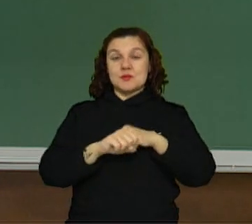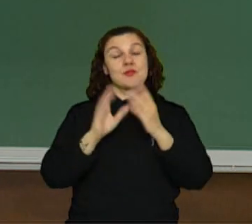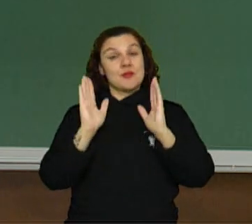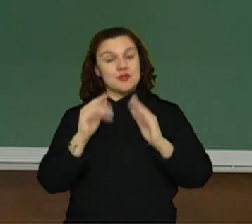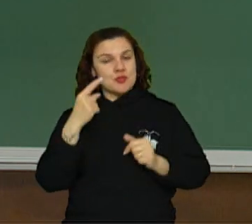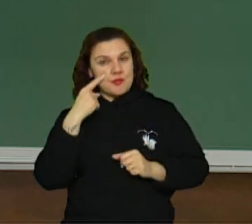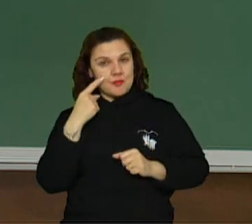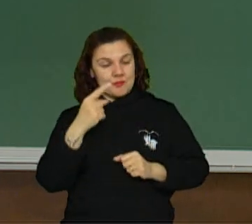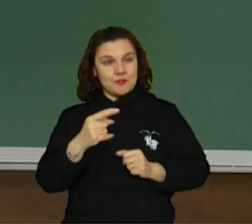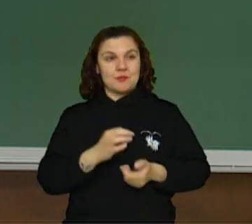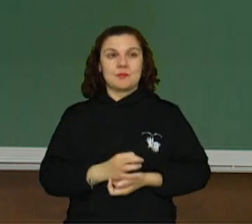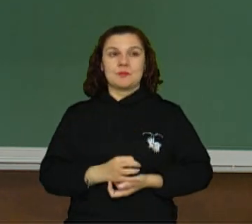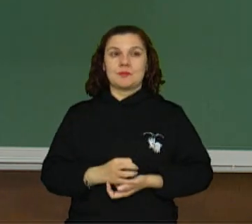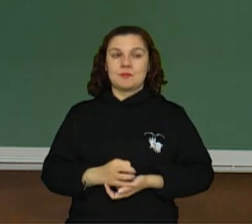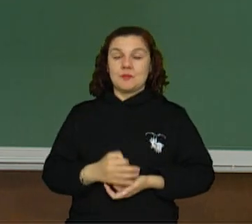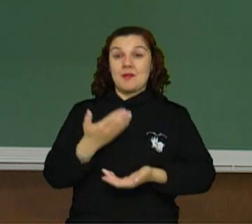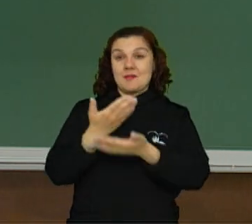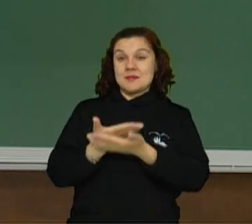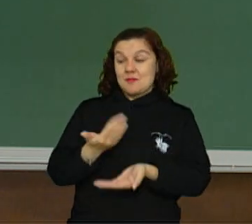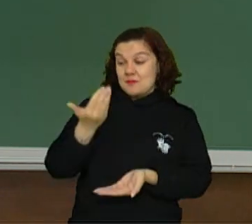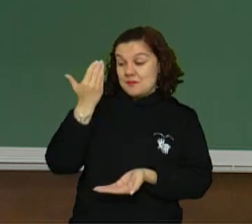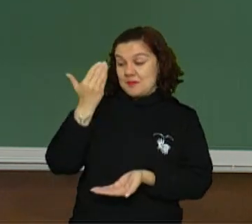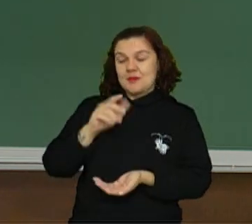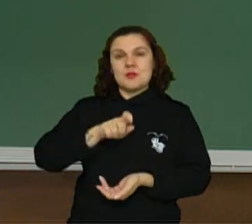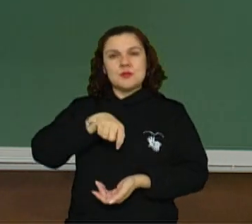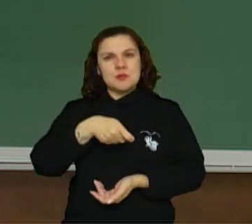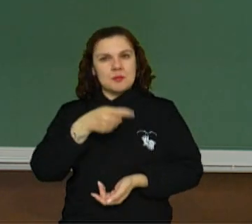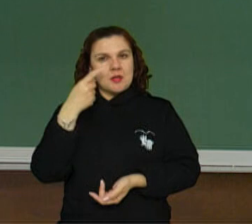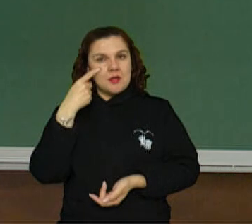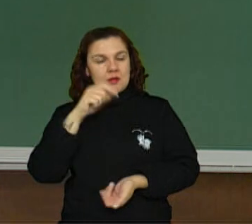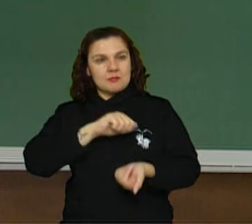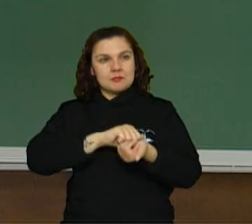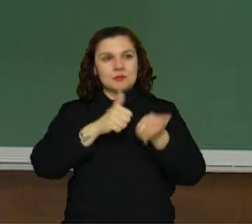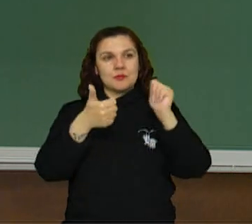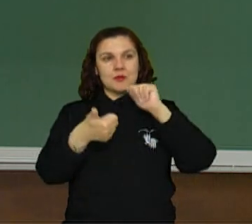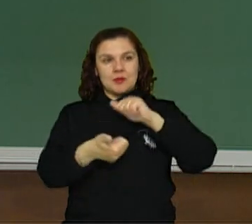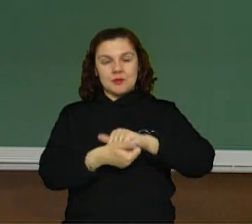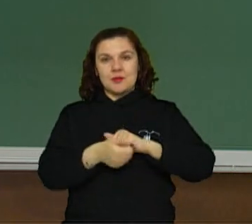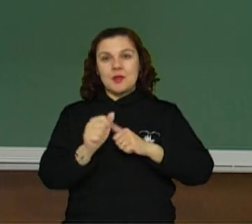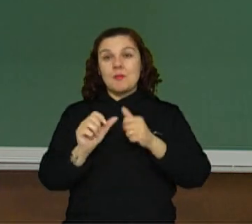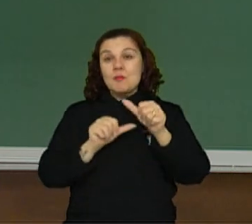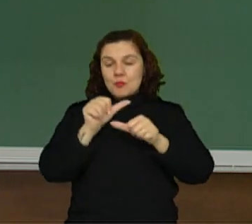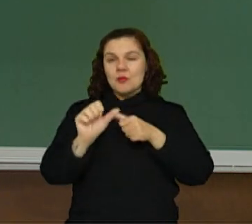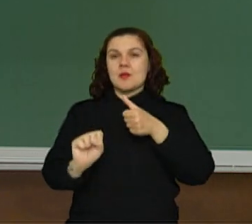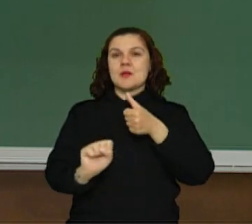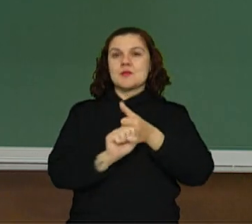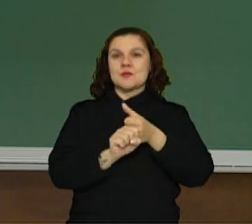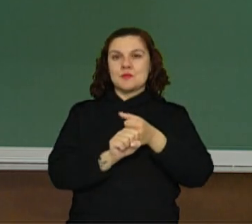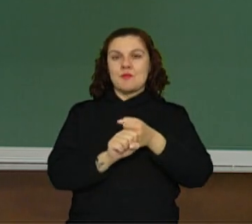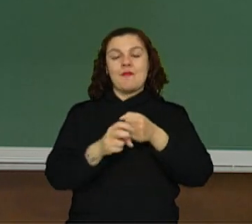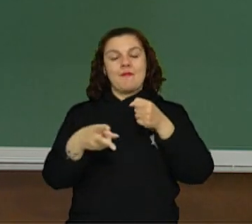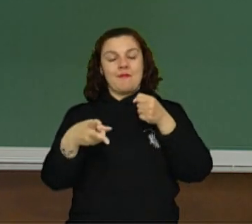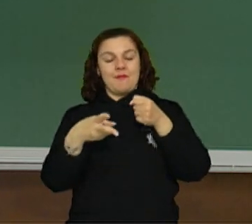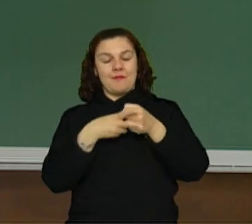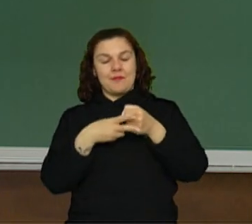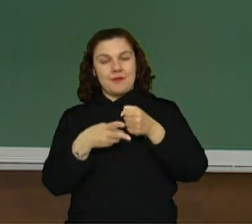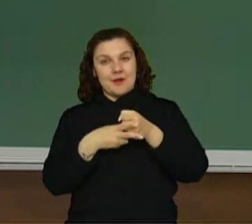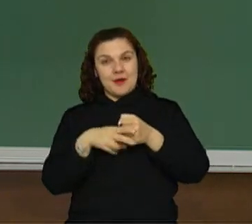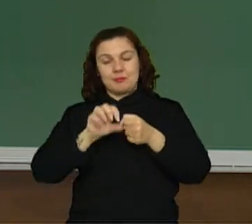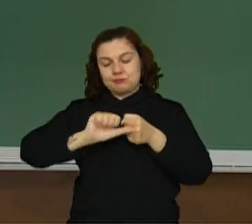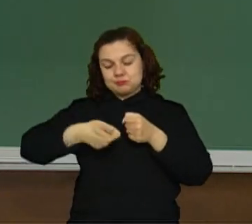já verificamos em aulas anteriores, que passa a ser substantivado, verbo,